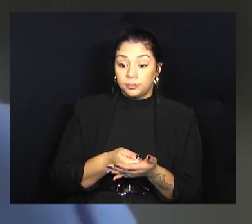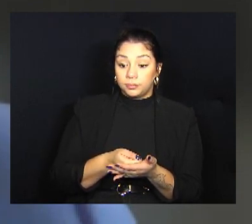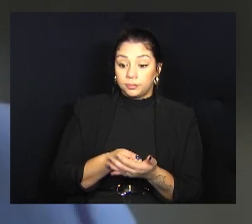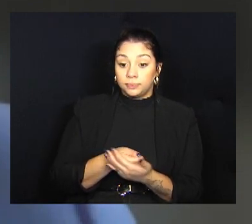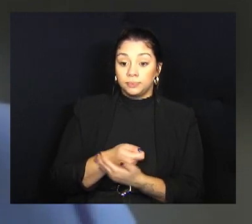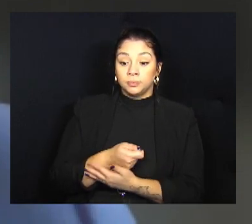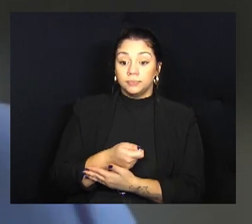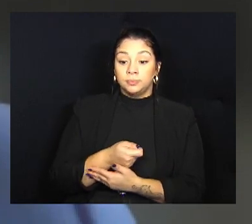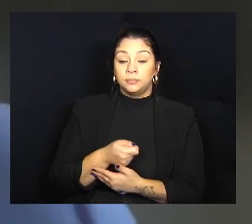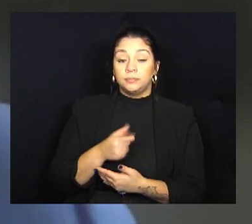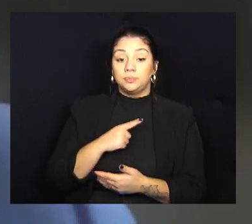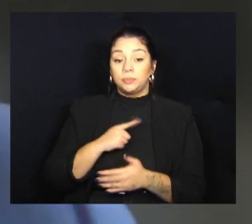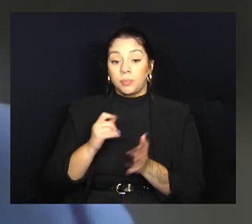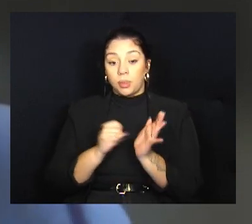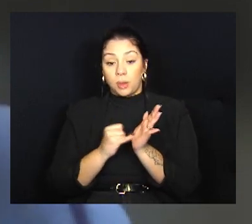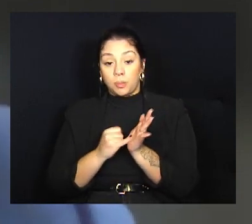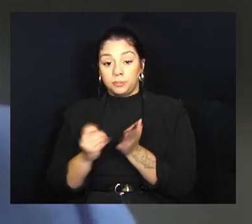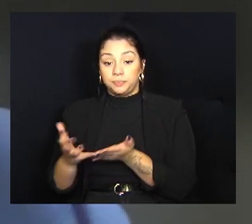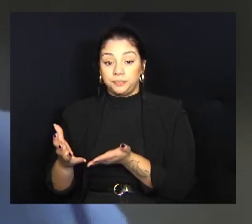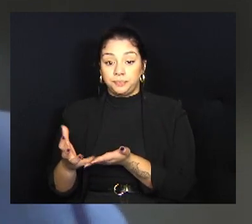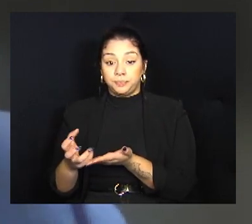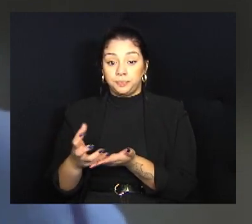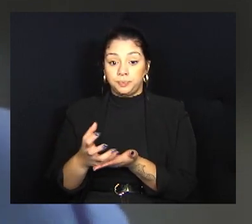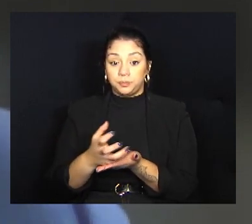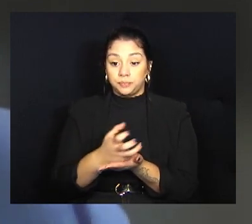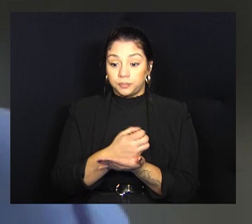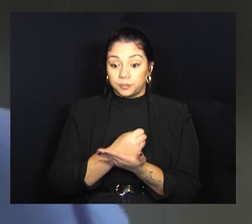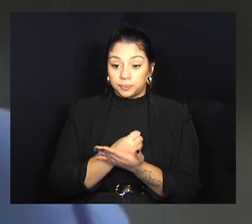de recolhimento de imposto